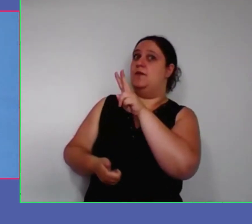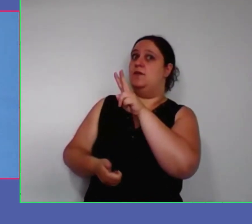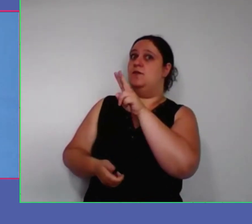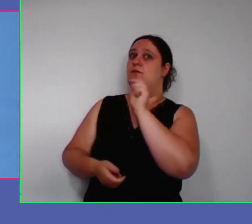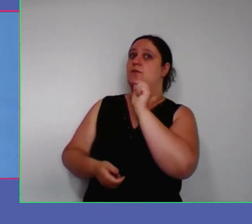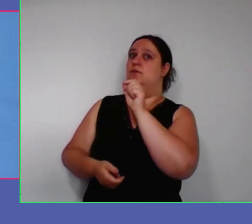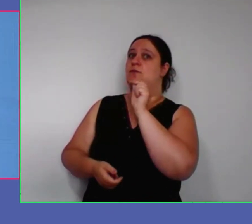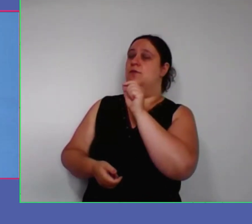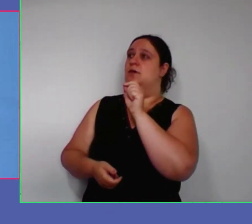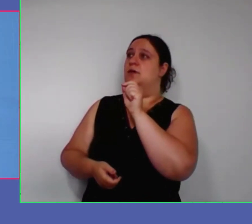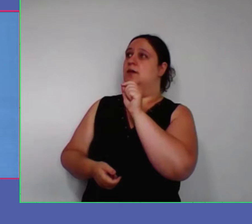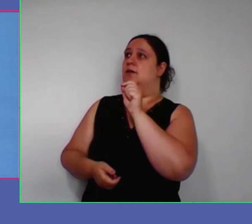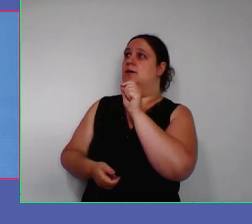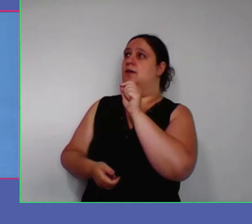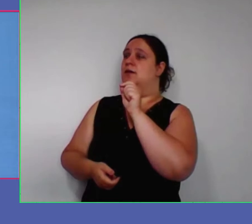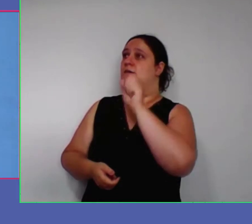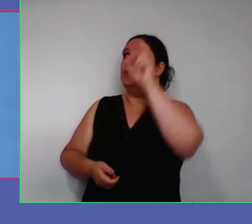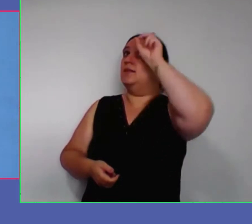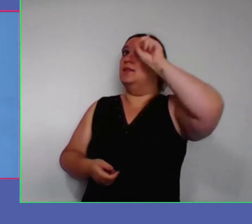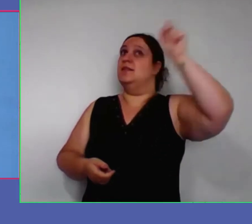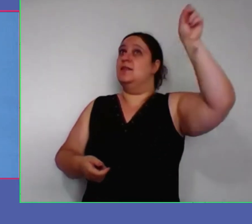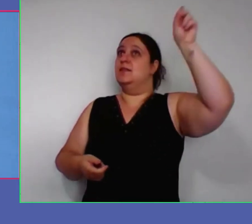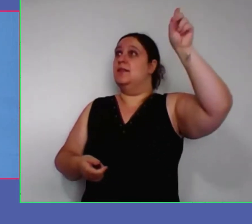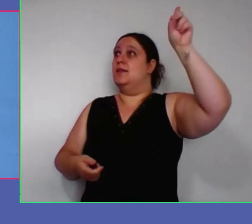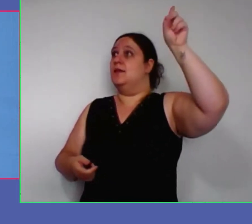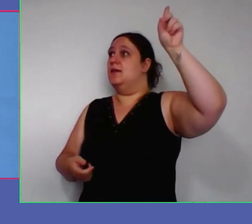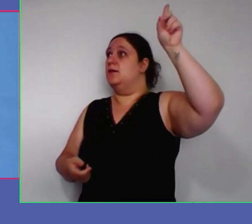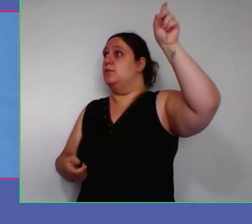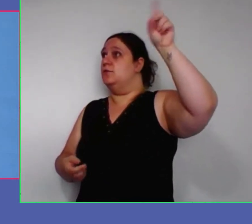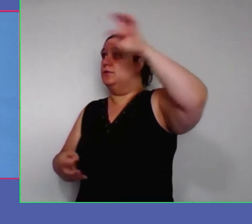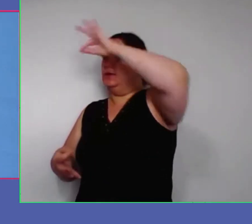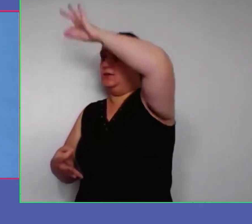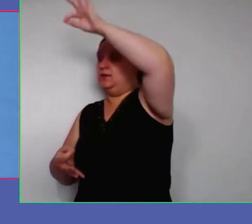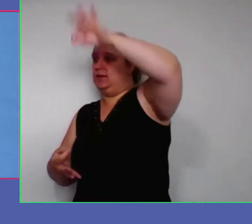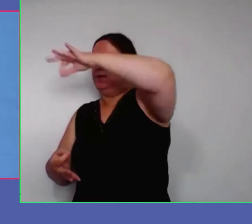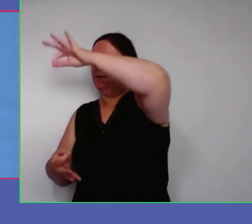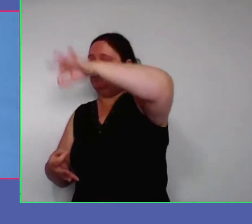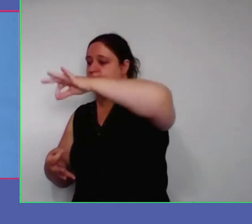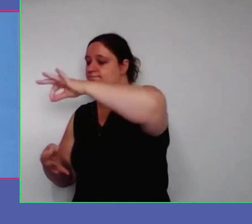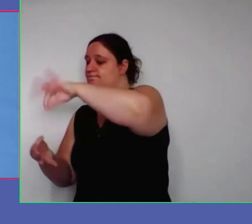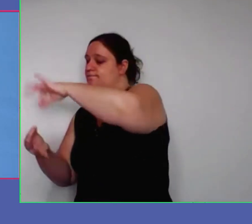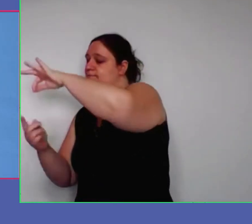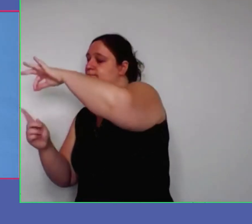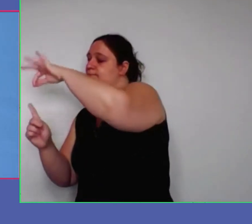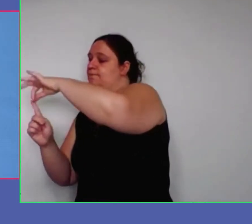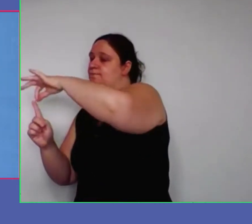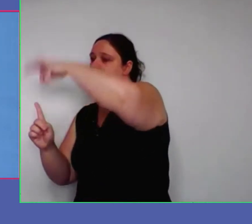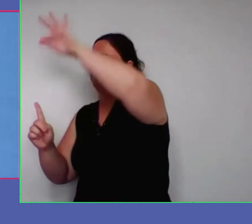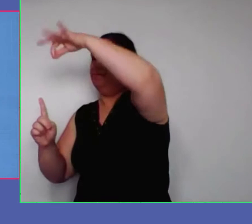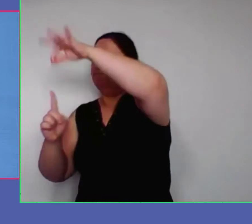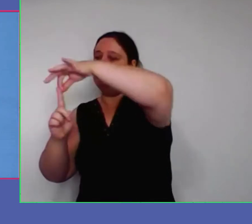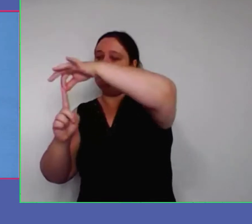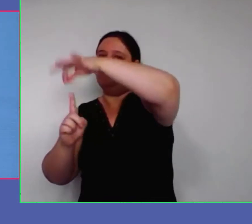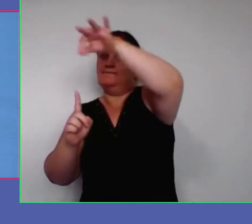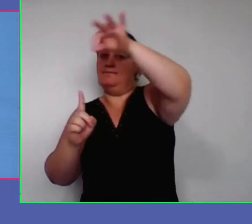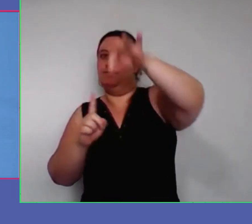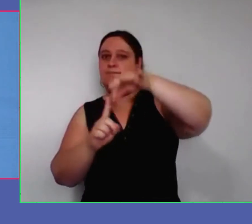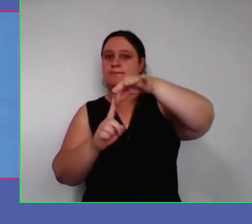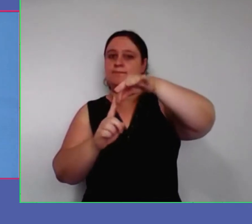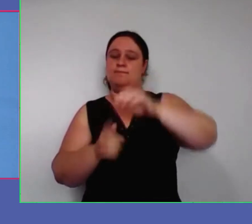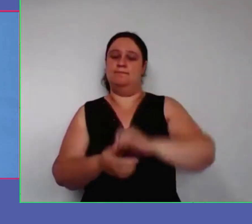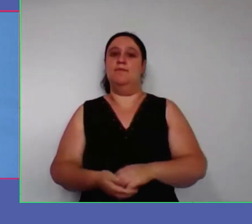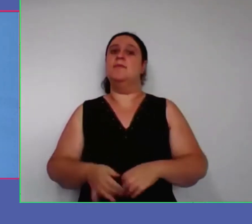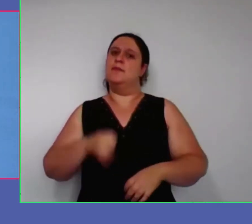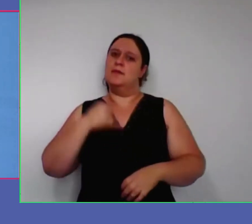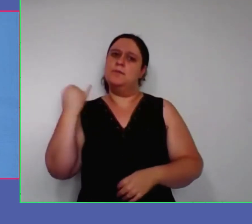Deus descendo como pomba, vindo sobre eles. Irmãos, isso é muito importante. Mostra que João é